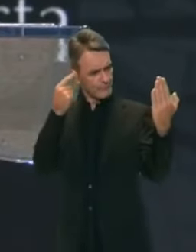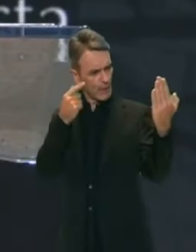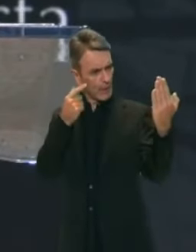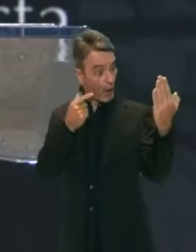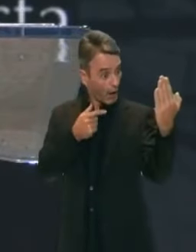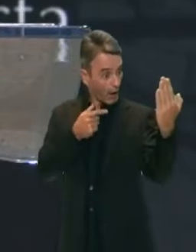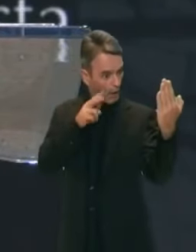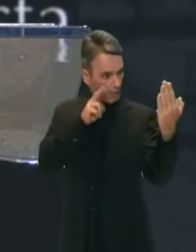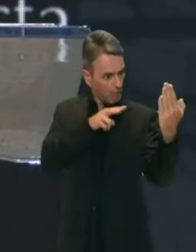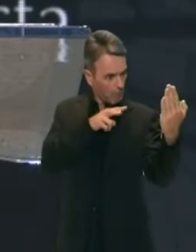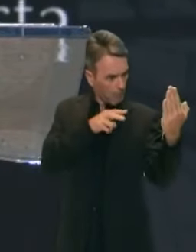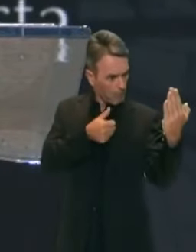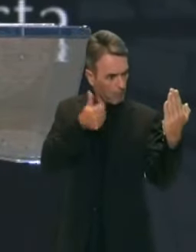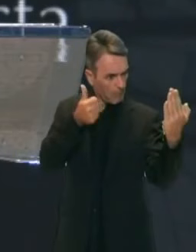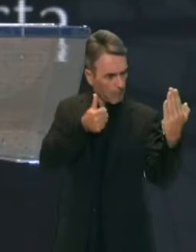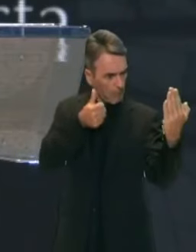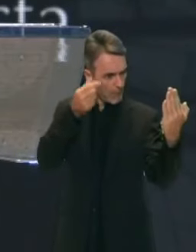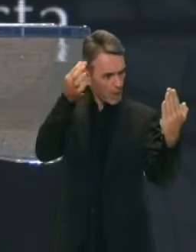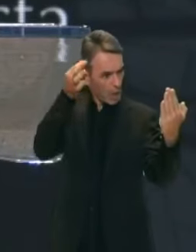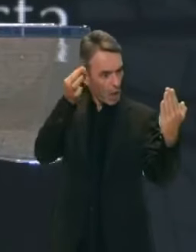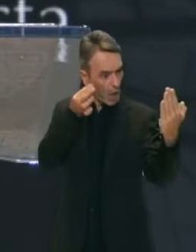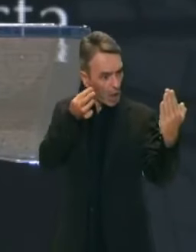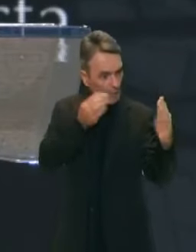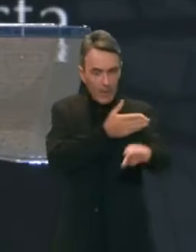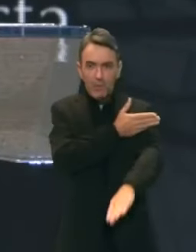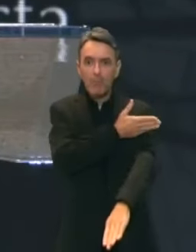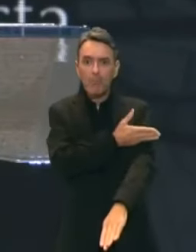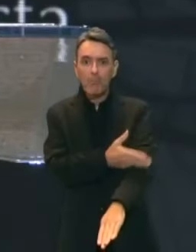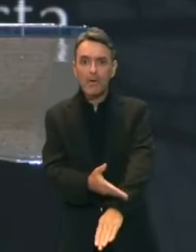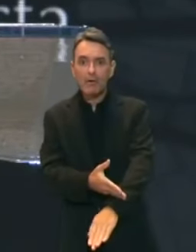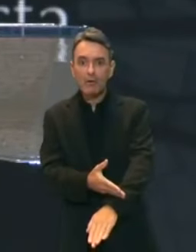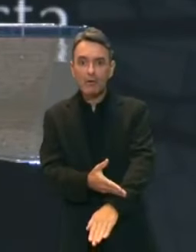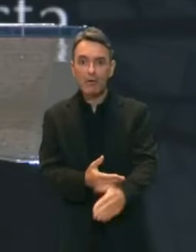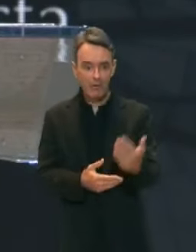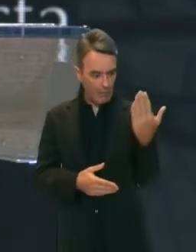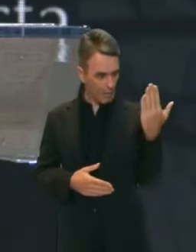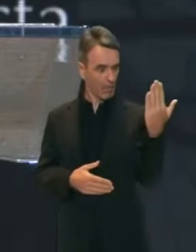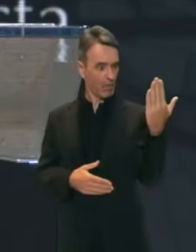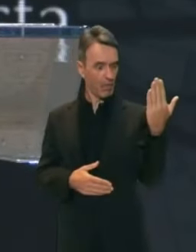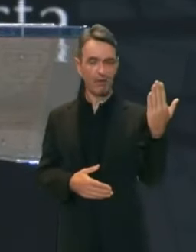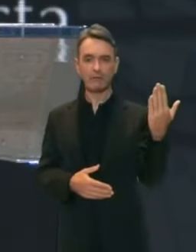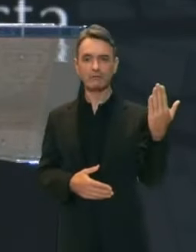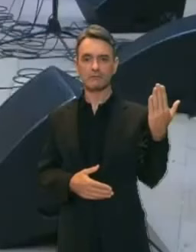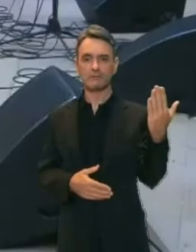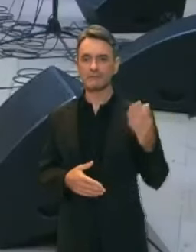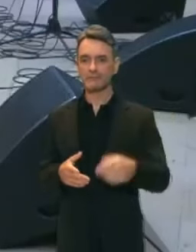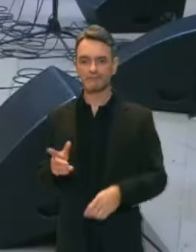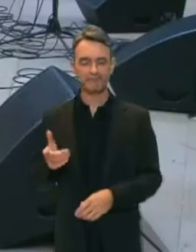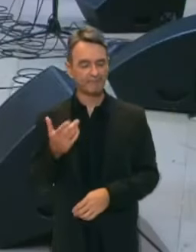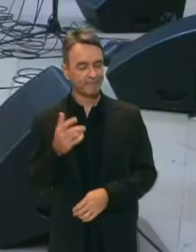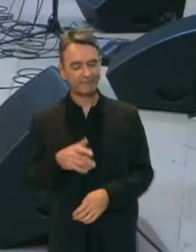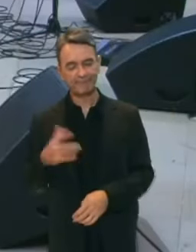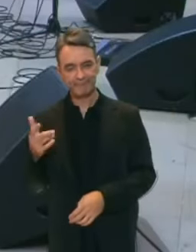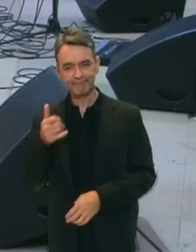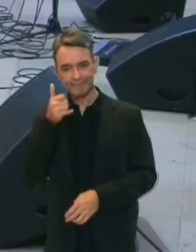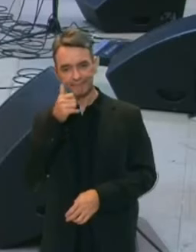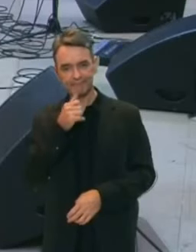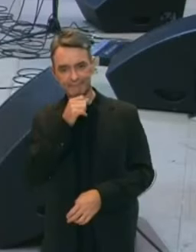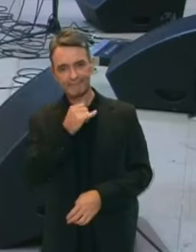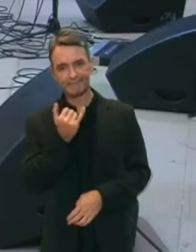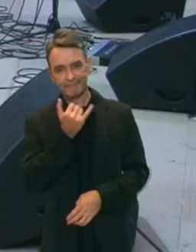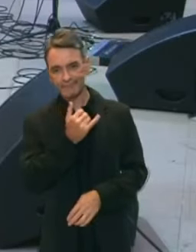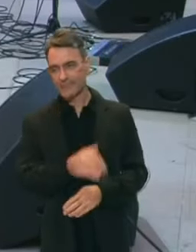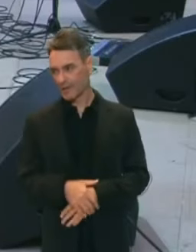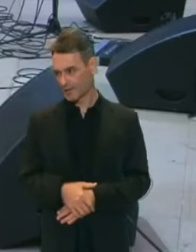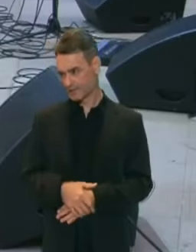e achei o meu primeiro cabelo branco. Do outro lado ela disse: sim, você